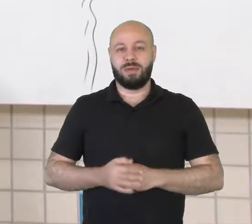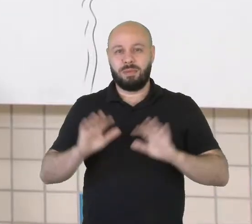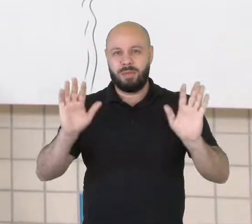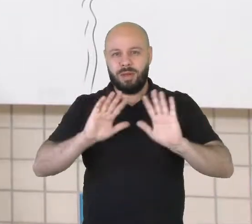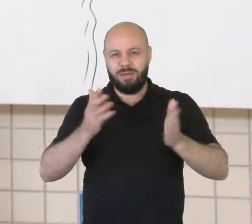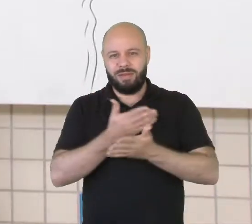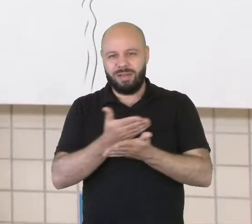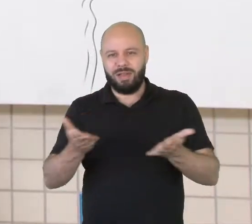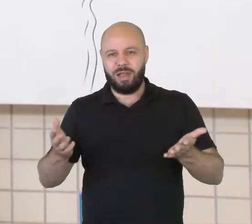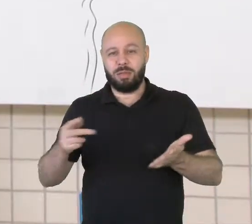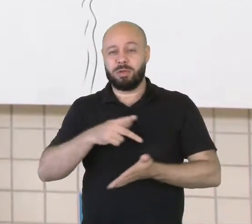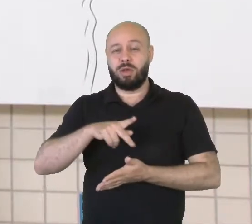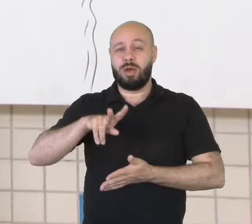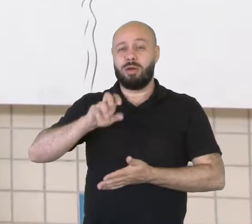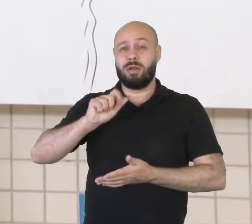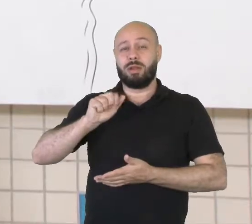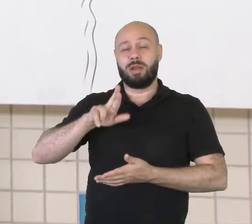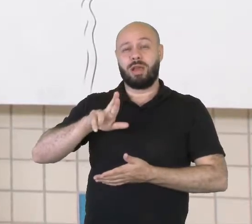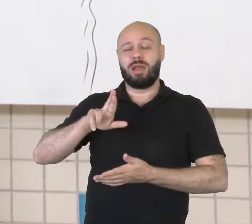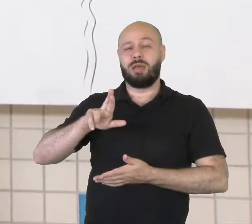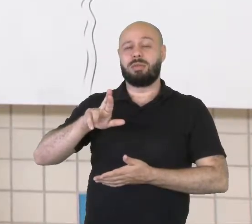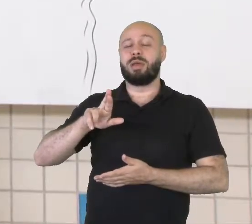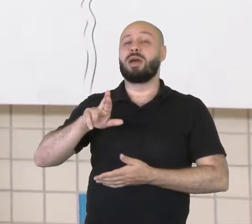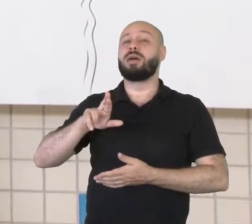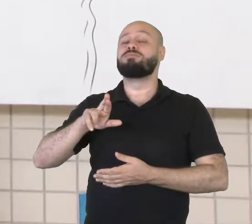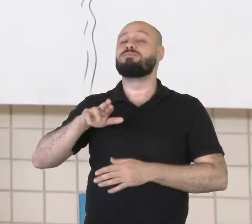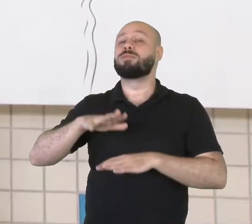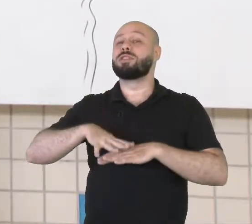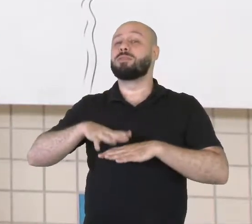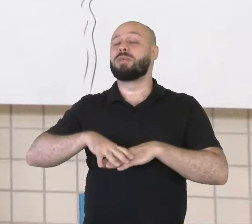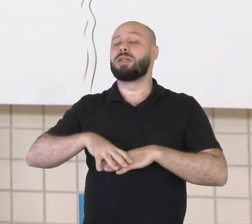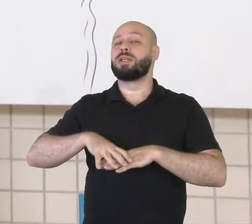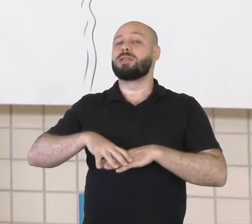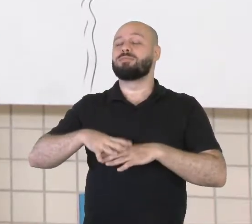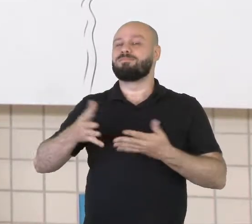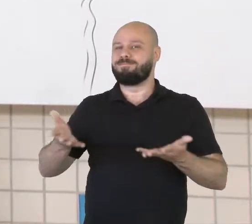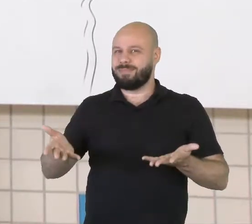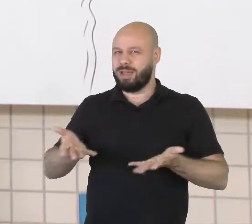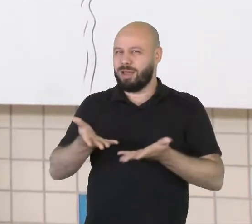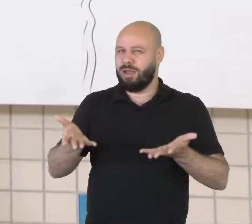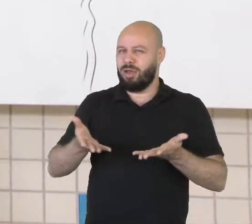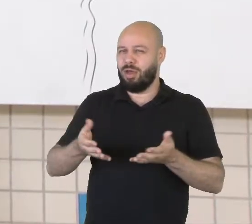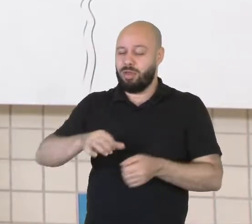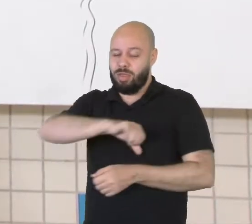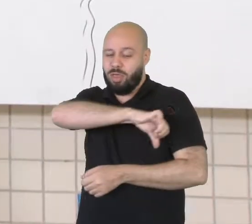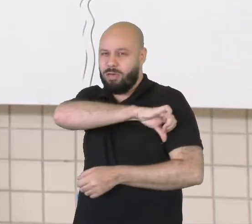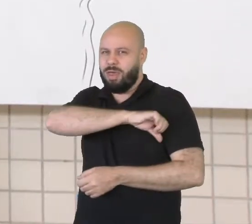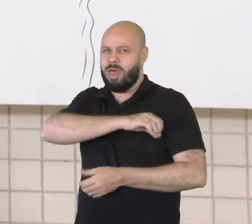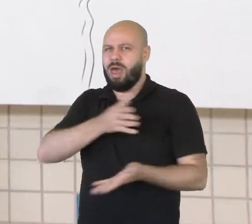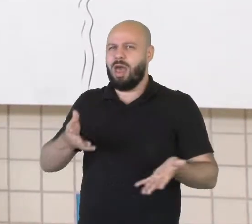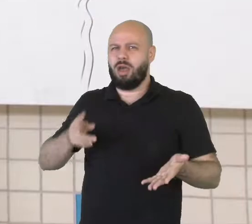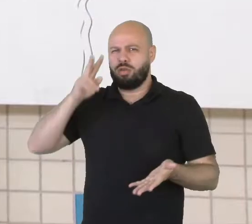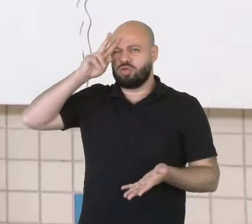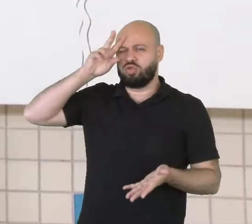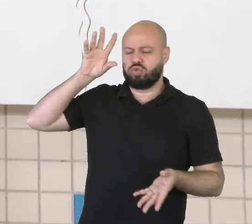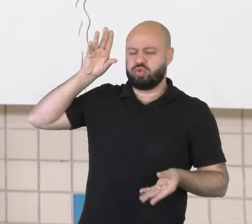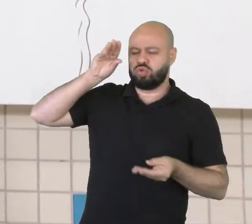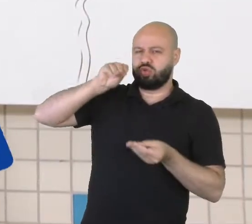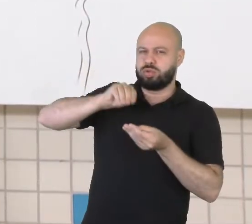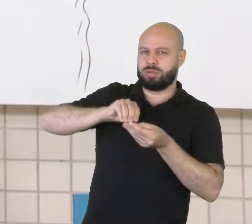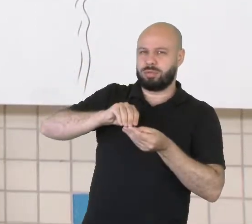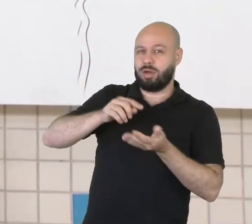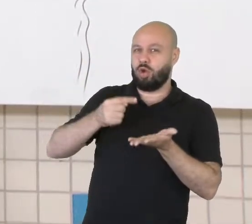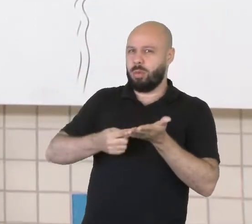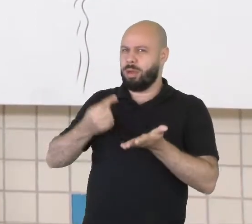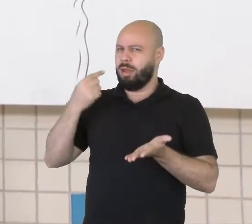Saudações, sou o professor Walter Almeida, disciplina de matemática para os nono anos. Estamos fazendo aquela boa e velha revisão do nono ano, não é isso? Nós acordamos na aula anterior, na